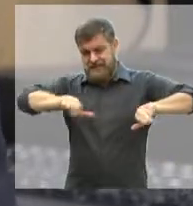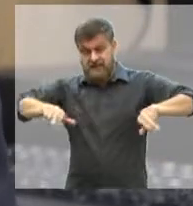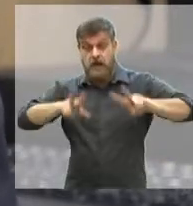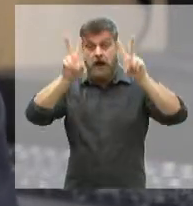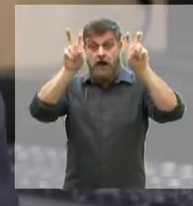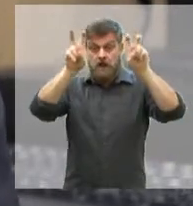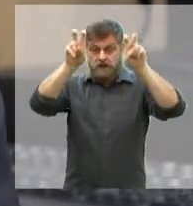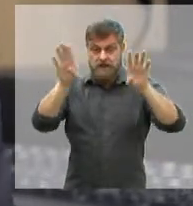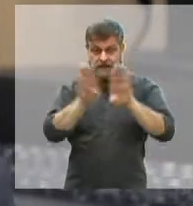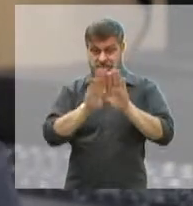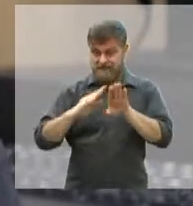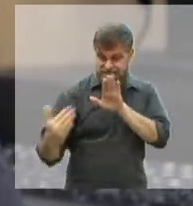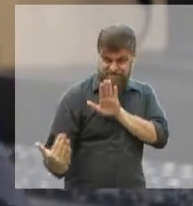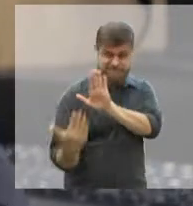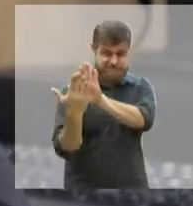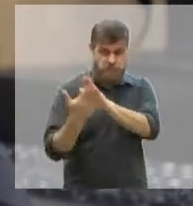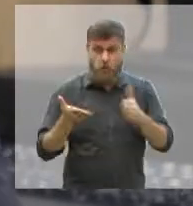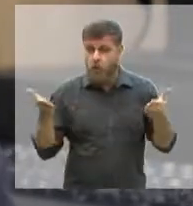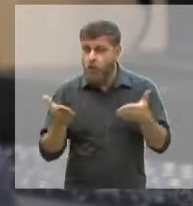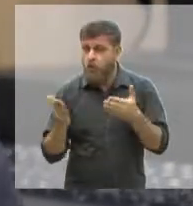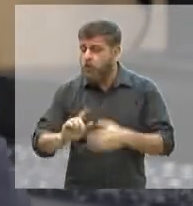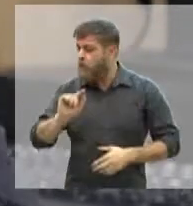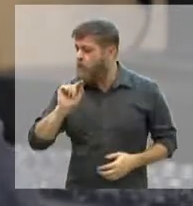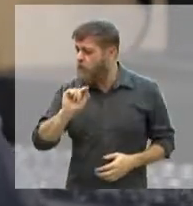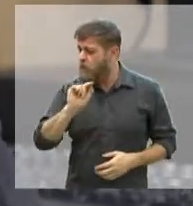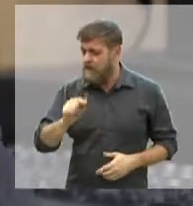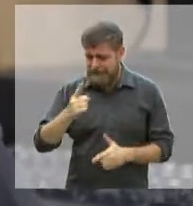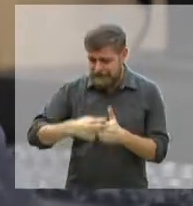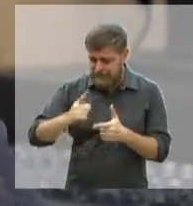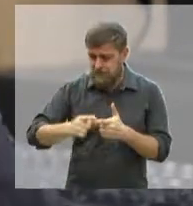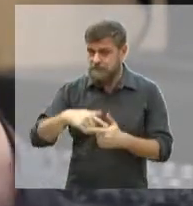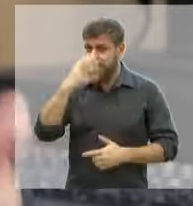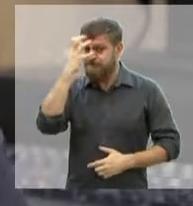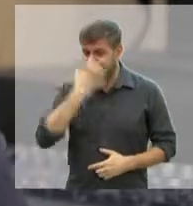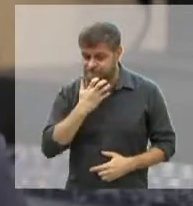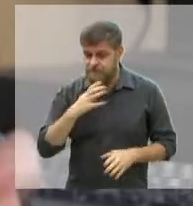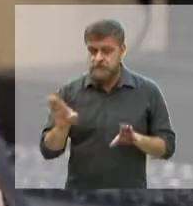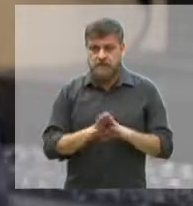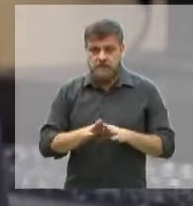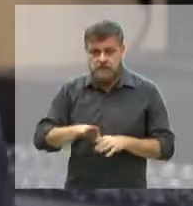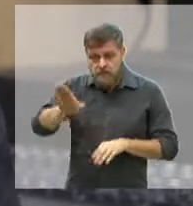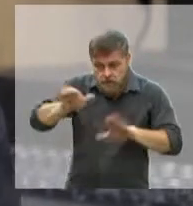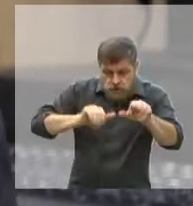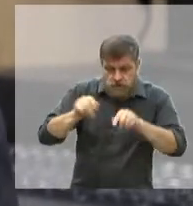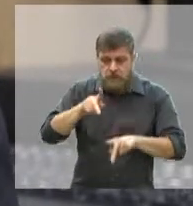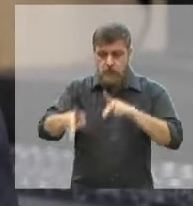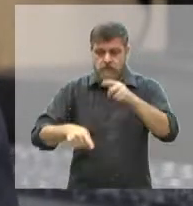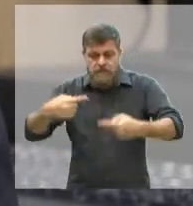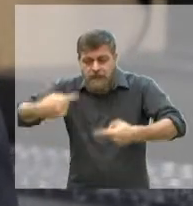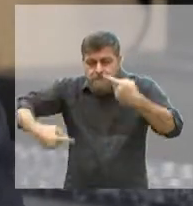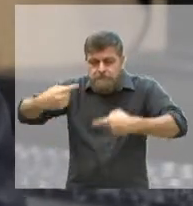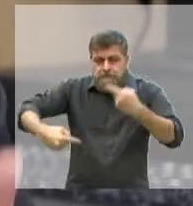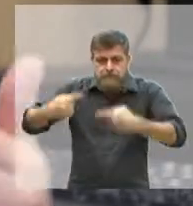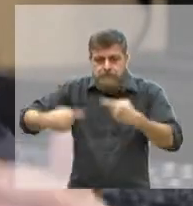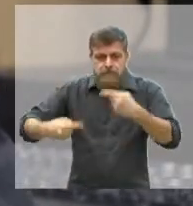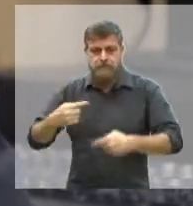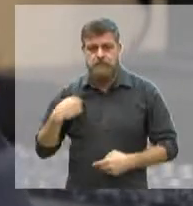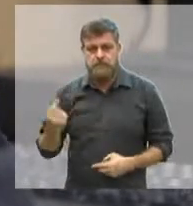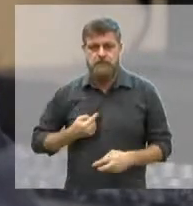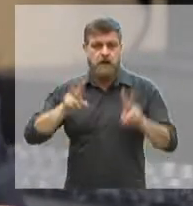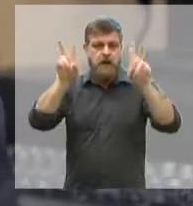gente enfrenta hoje assim, de forma muito intensa e inclusive promovendo debates relativos a essa questão, né? A